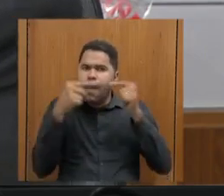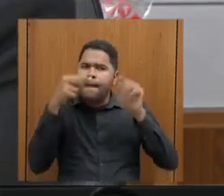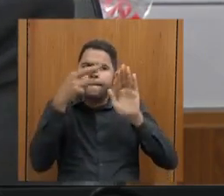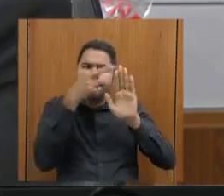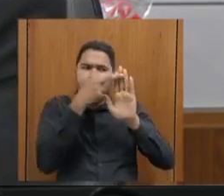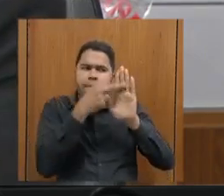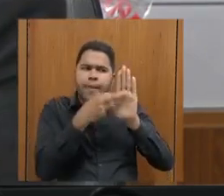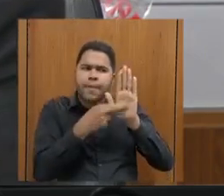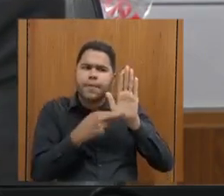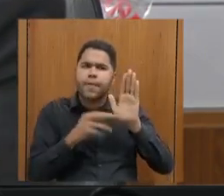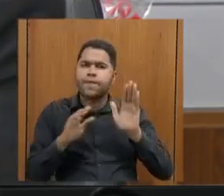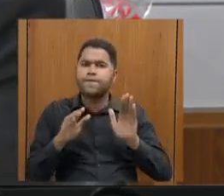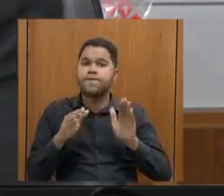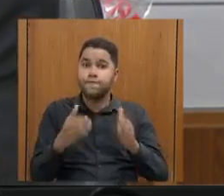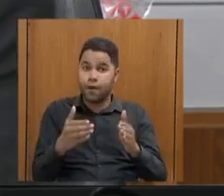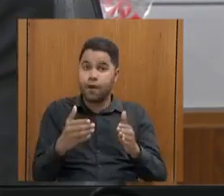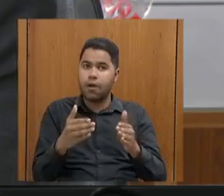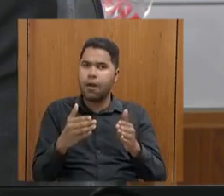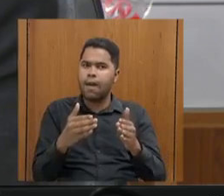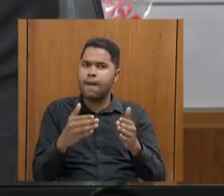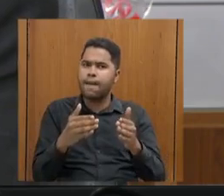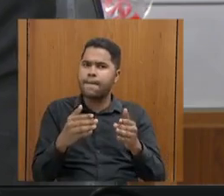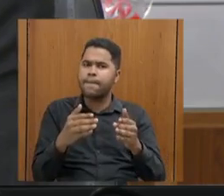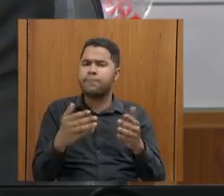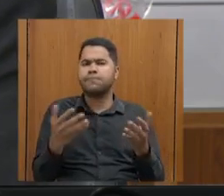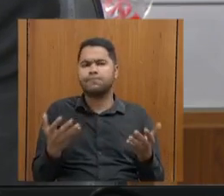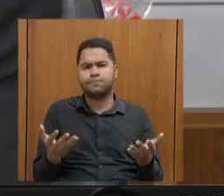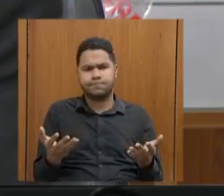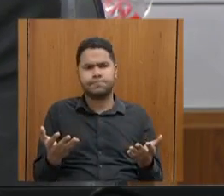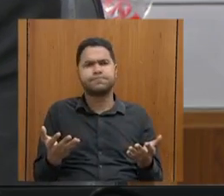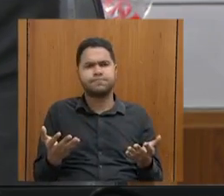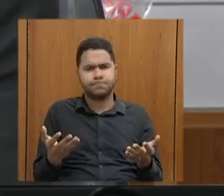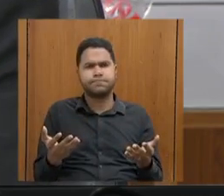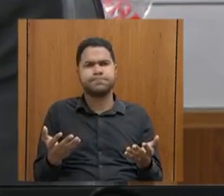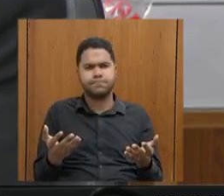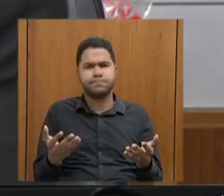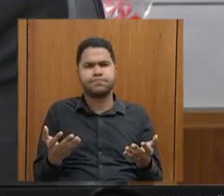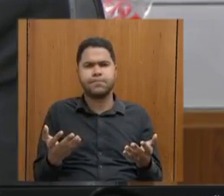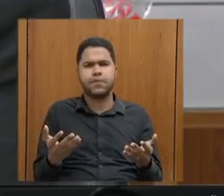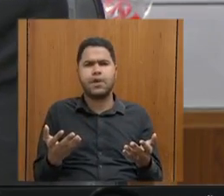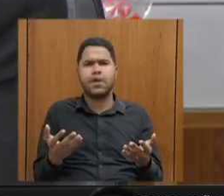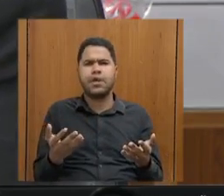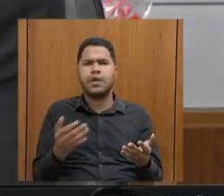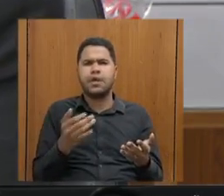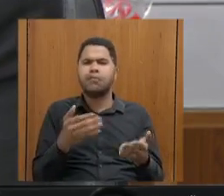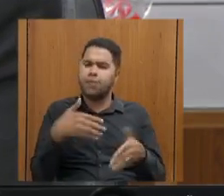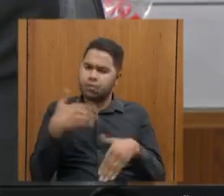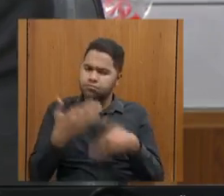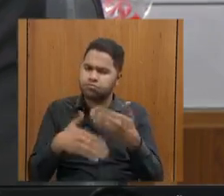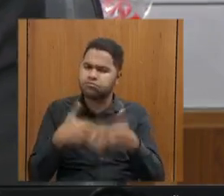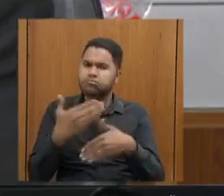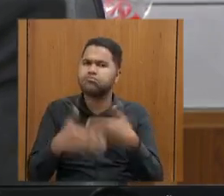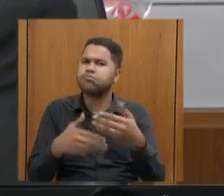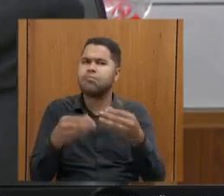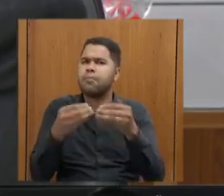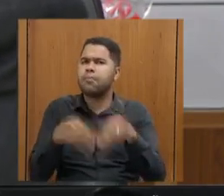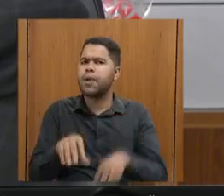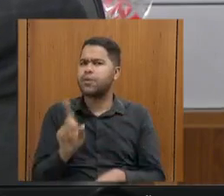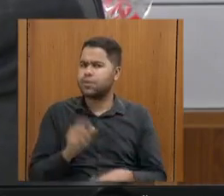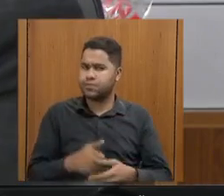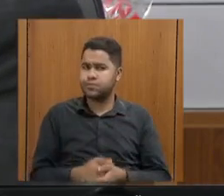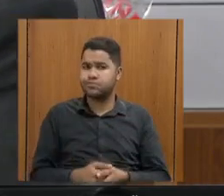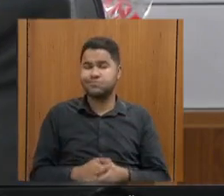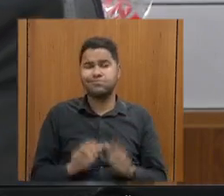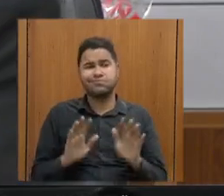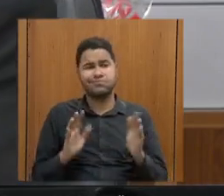regulatória focada um de pode então não pode nada de movimento mas eu não sei se